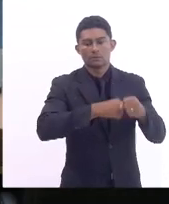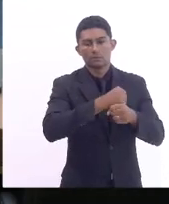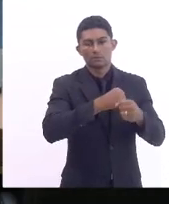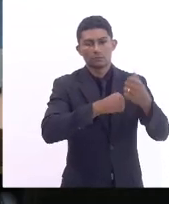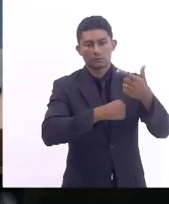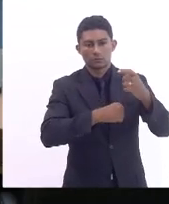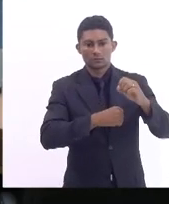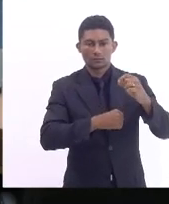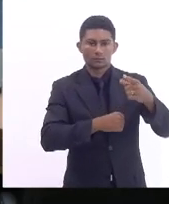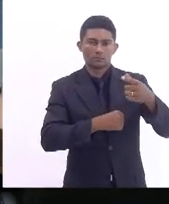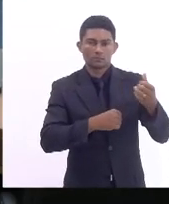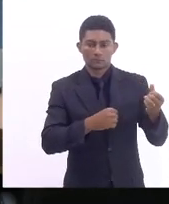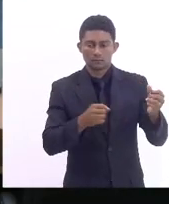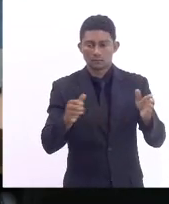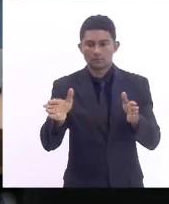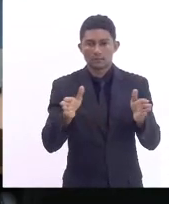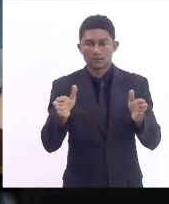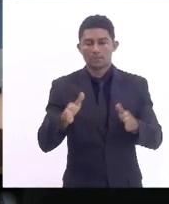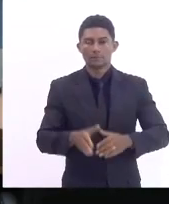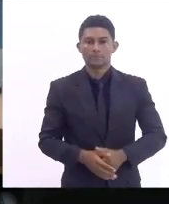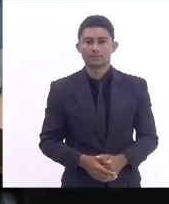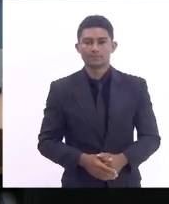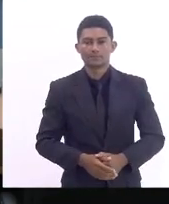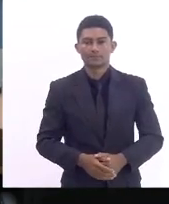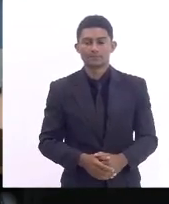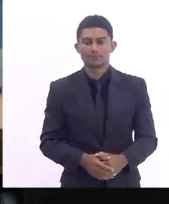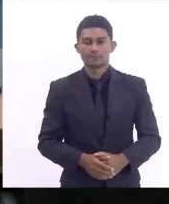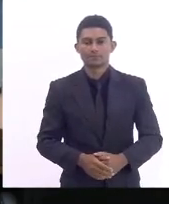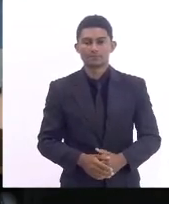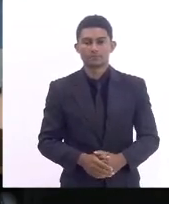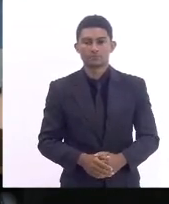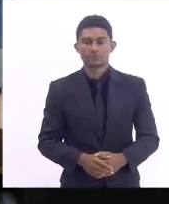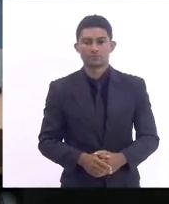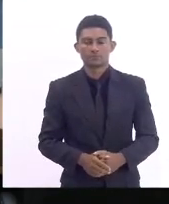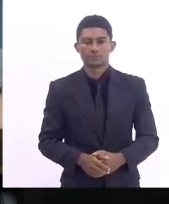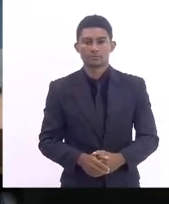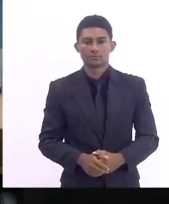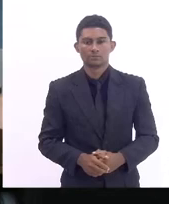E aí E aí